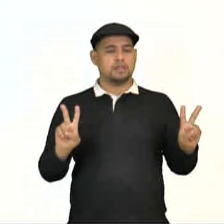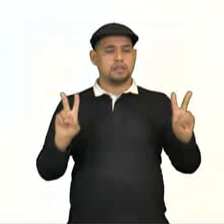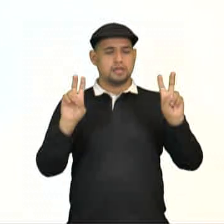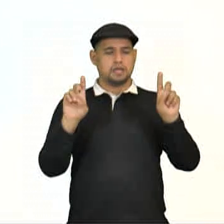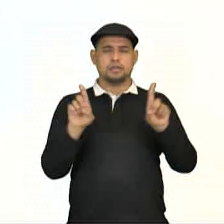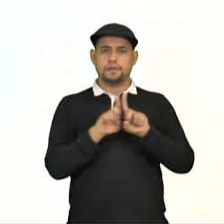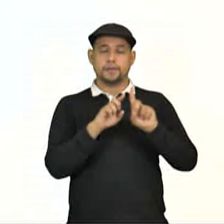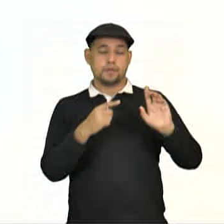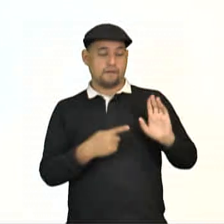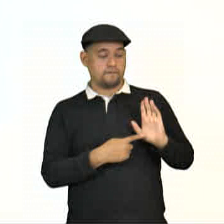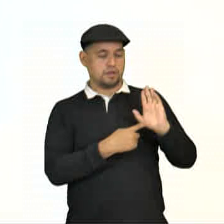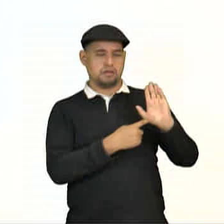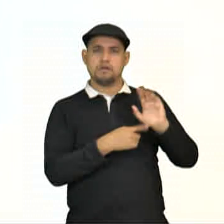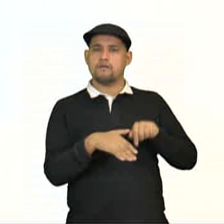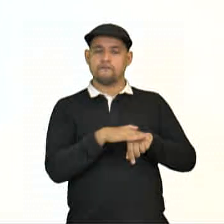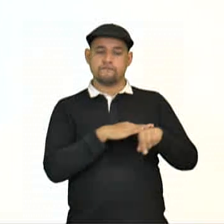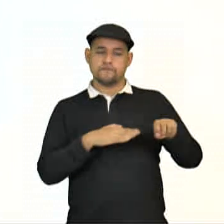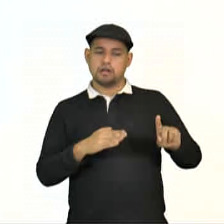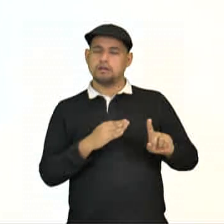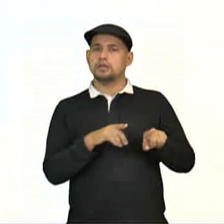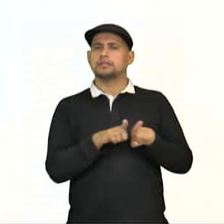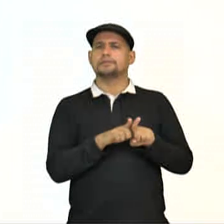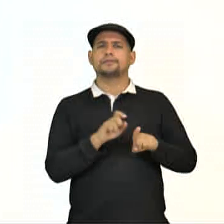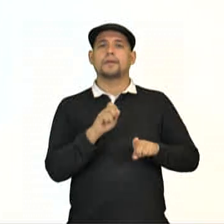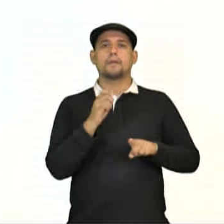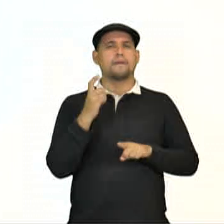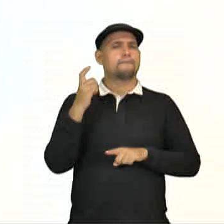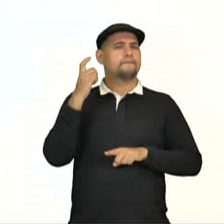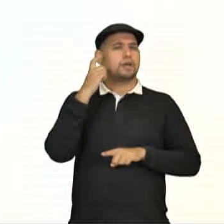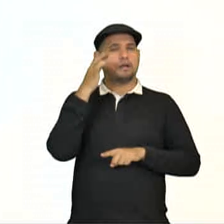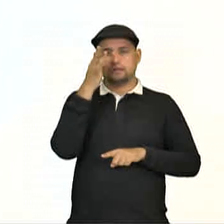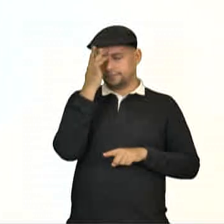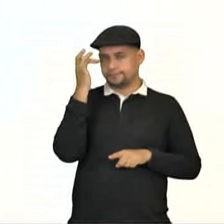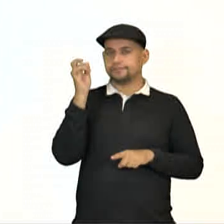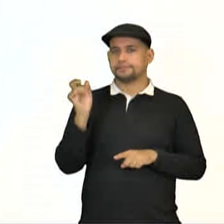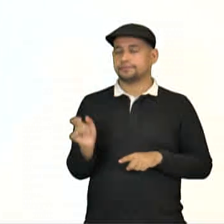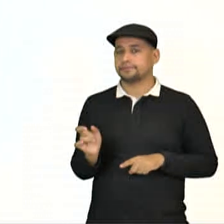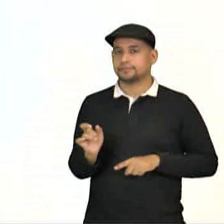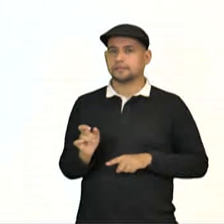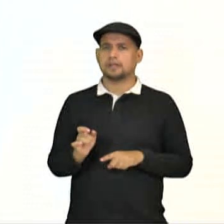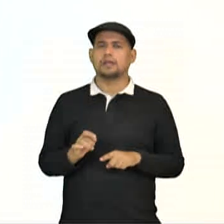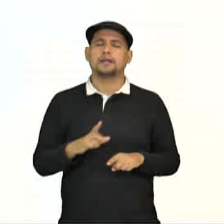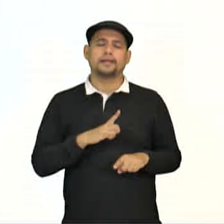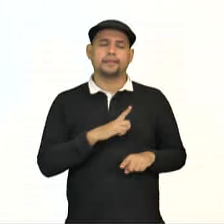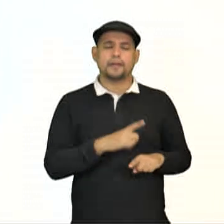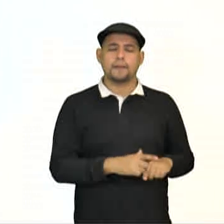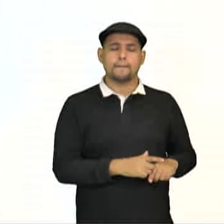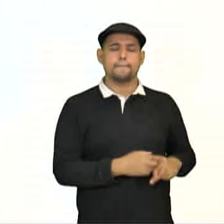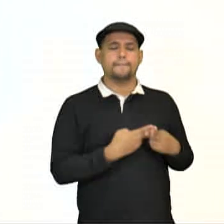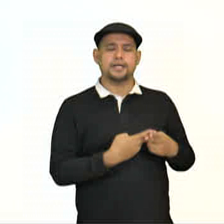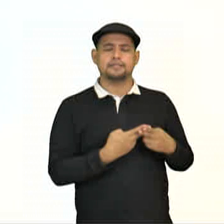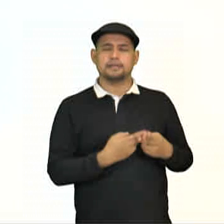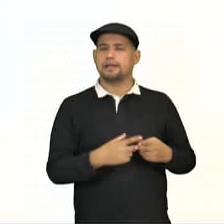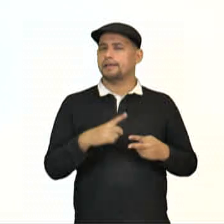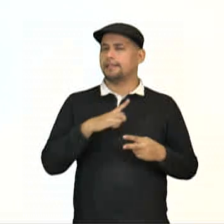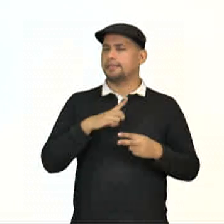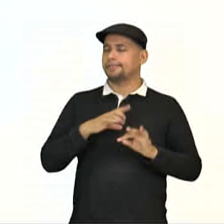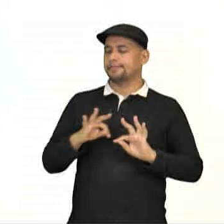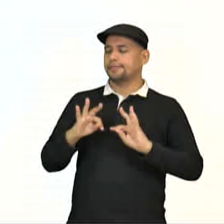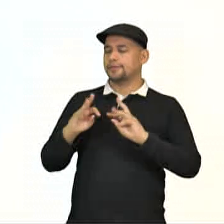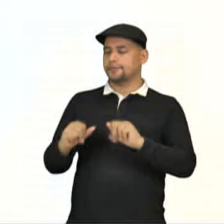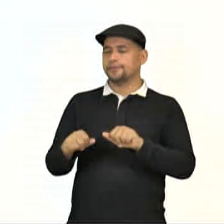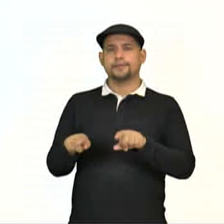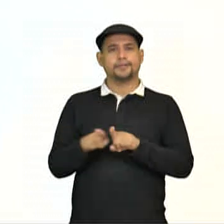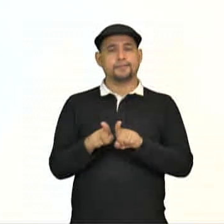para marcar um discurso direto, nesse caso, do pensamento do personagem, né? Quem tem paciência tem tudo. E aí